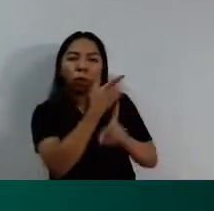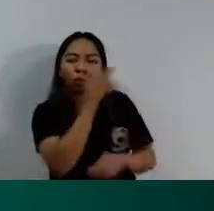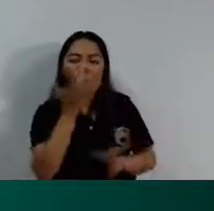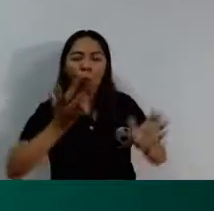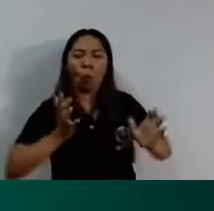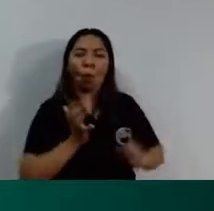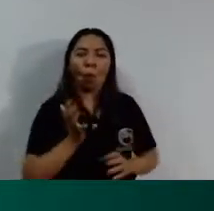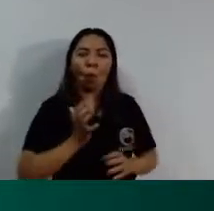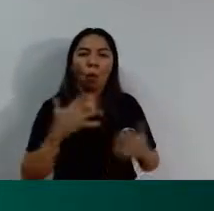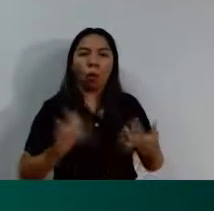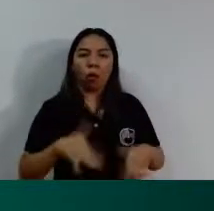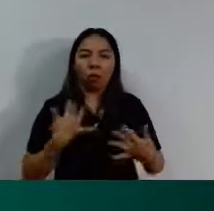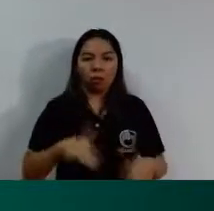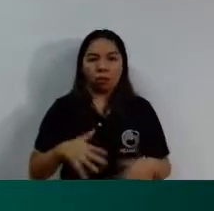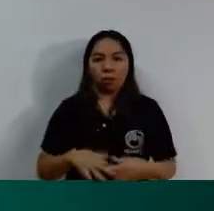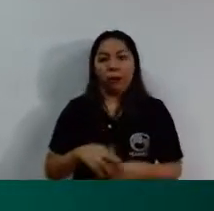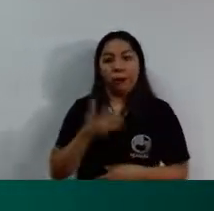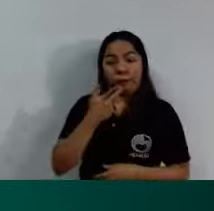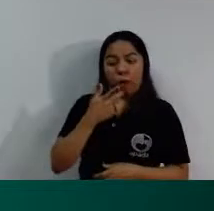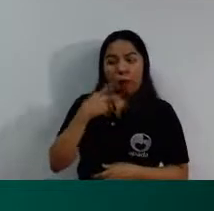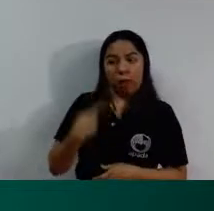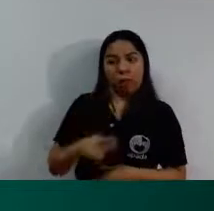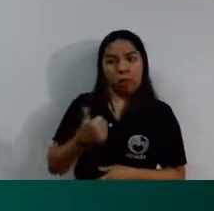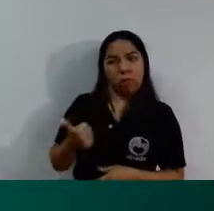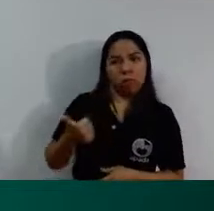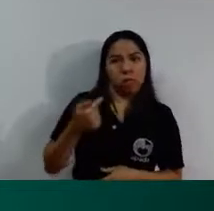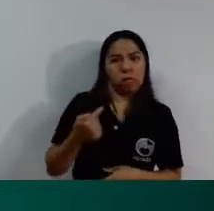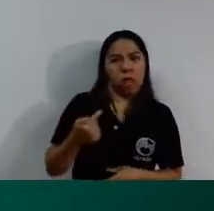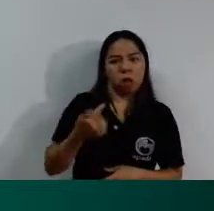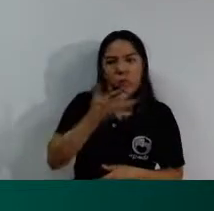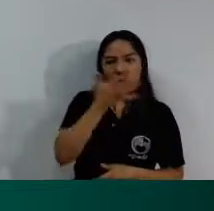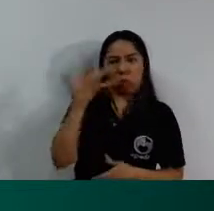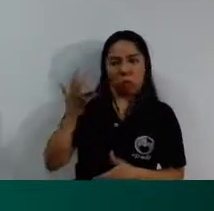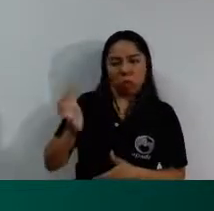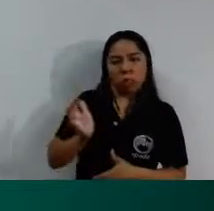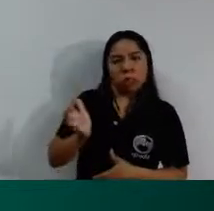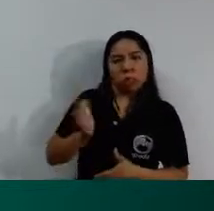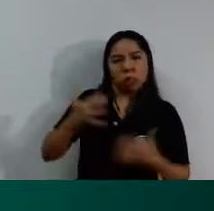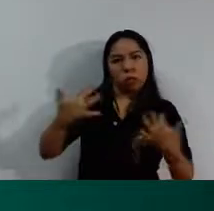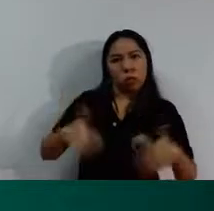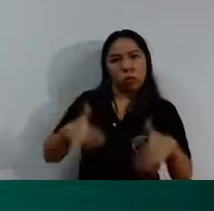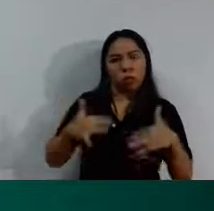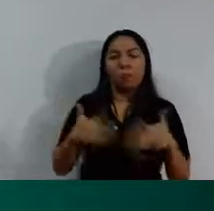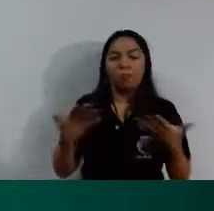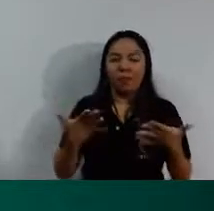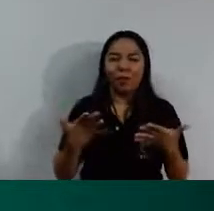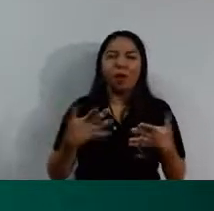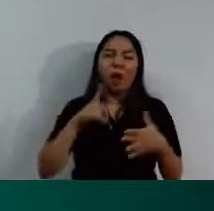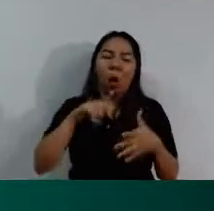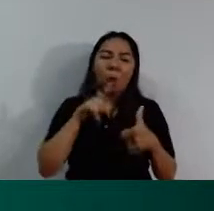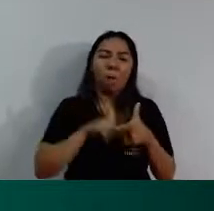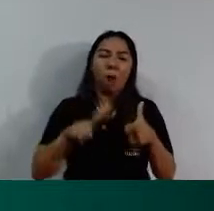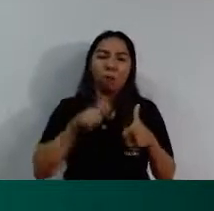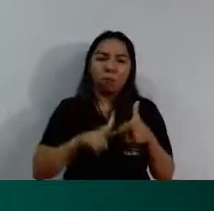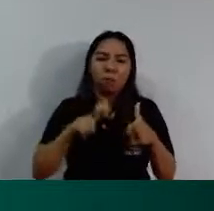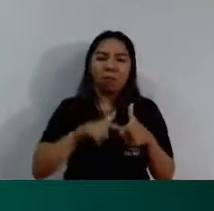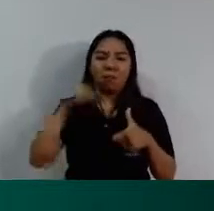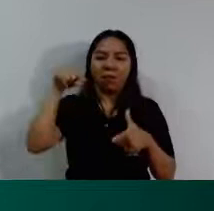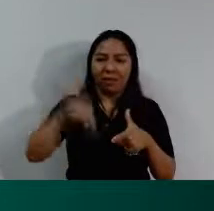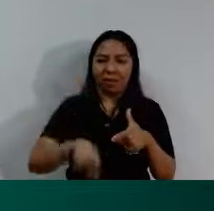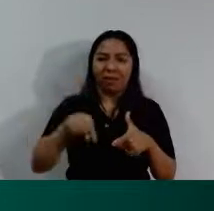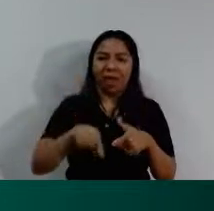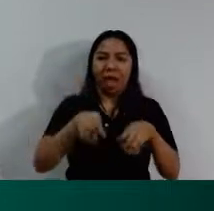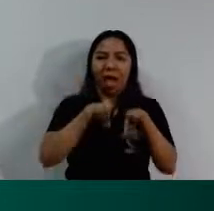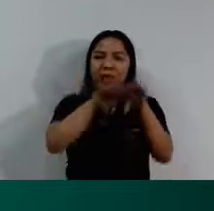em Fortaleza tem 17 né então uns problemas que a gente tem aqui é a desigualdade a má distribuição